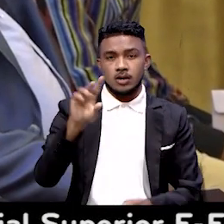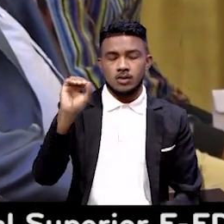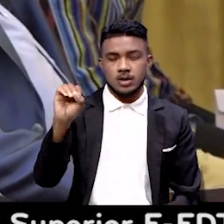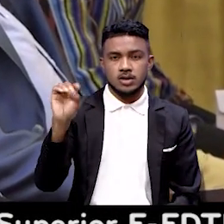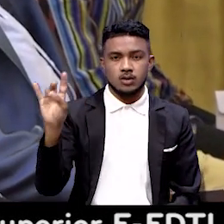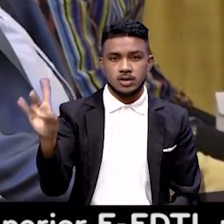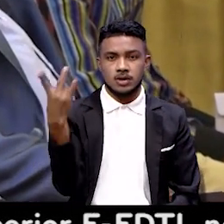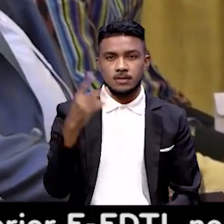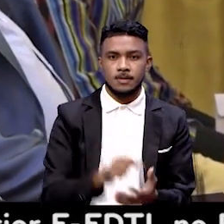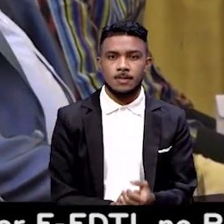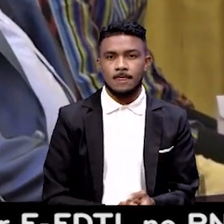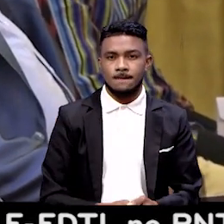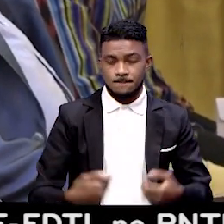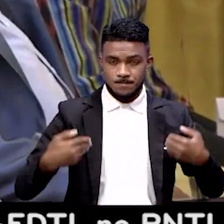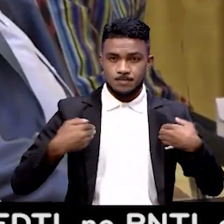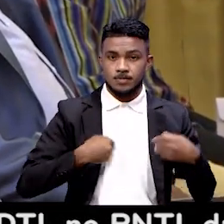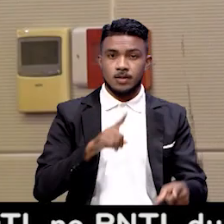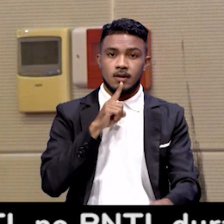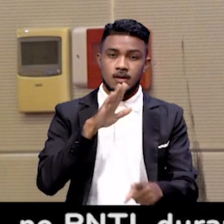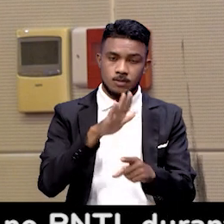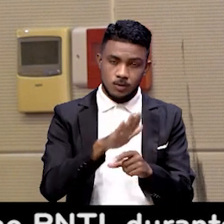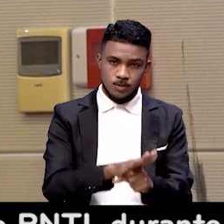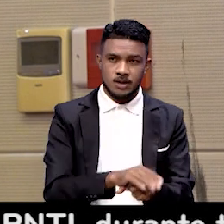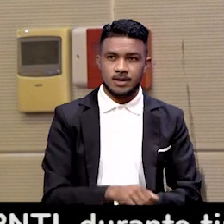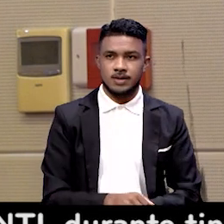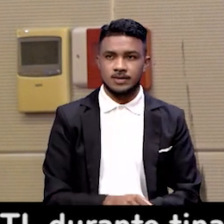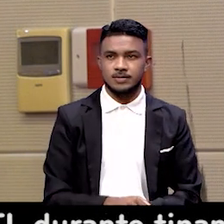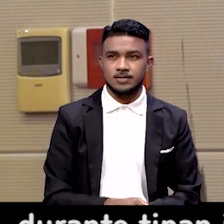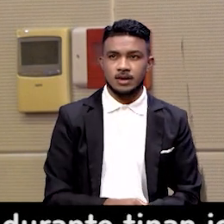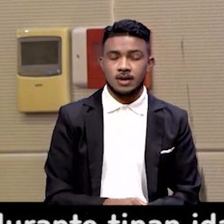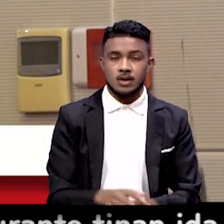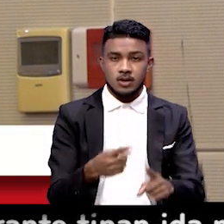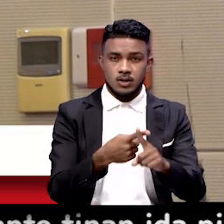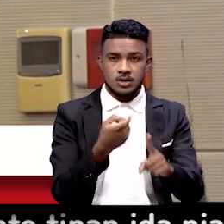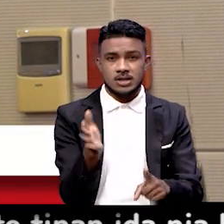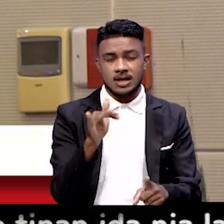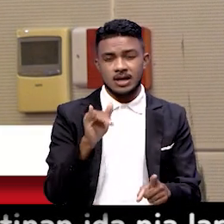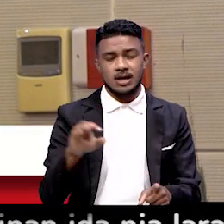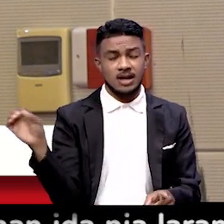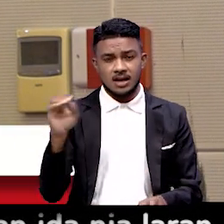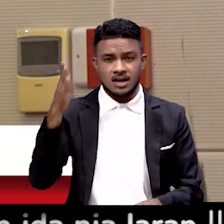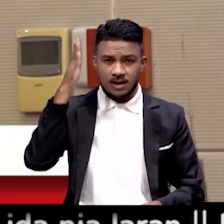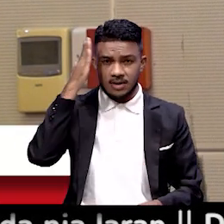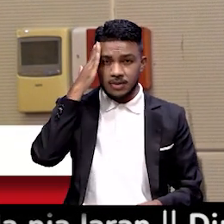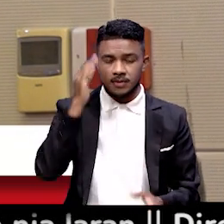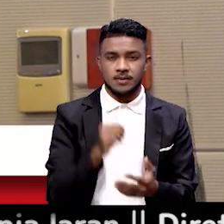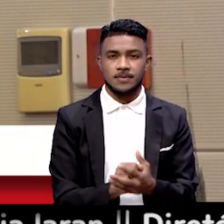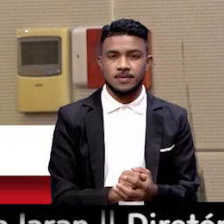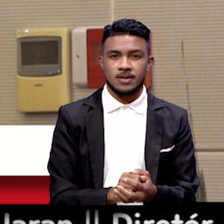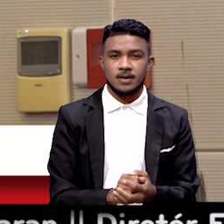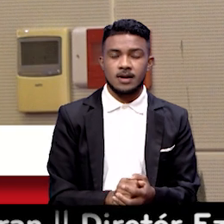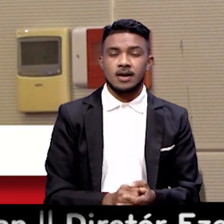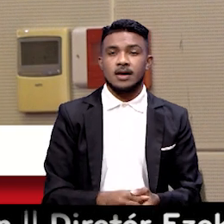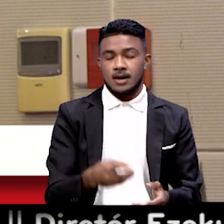Estes compromissos viriam a ser reagrupados e incorporados em várias áreas de atuação definidas